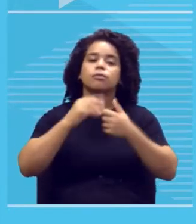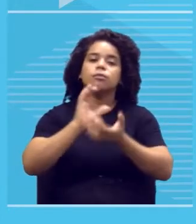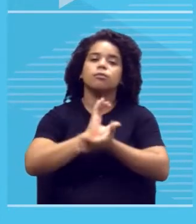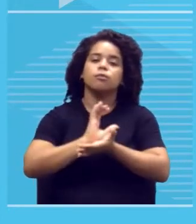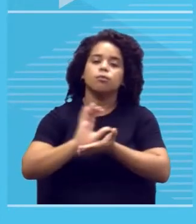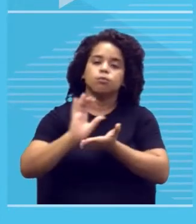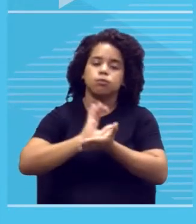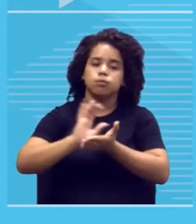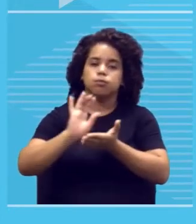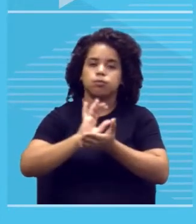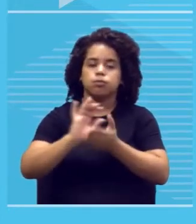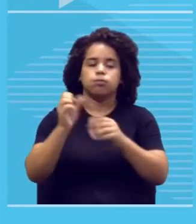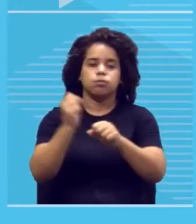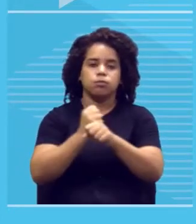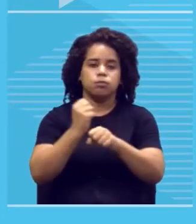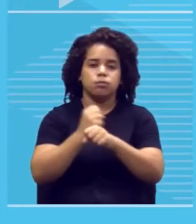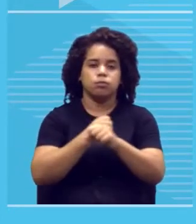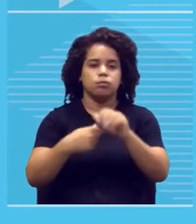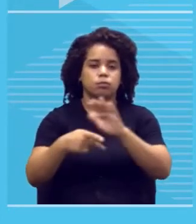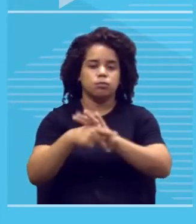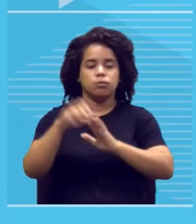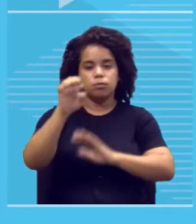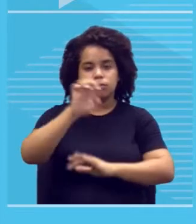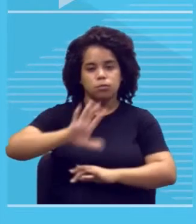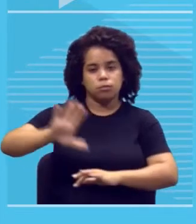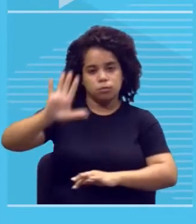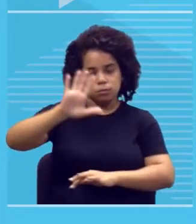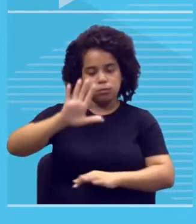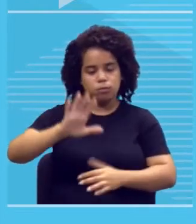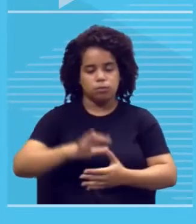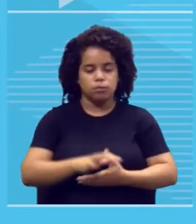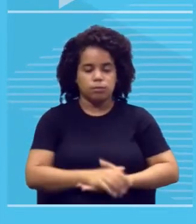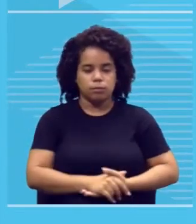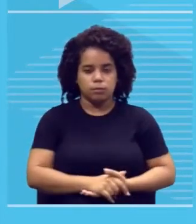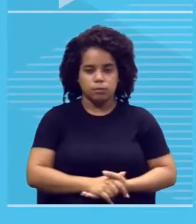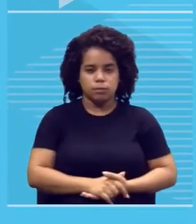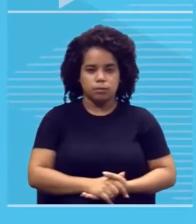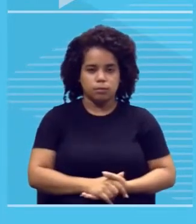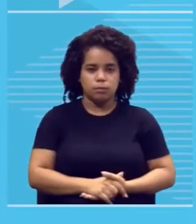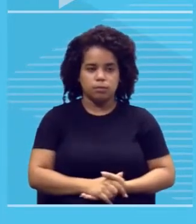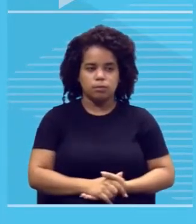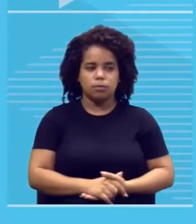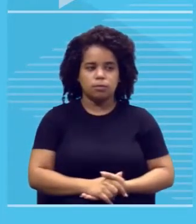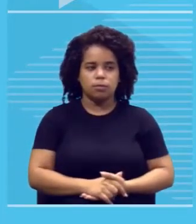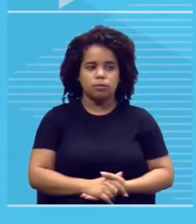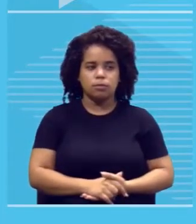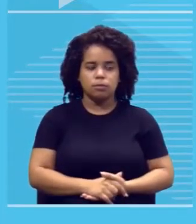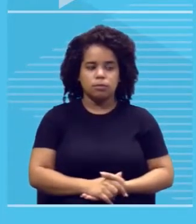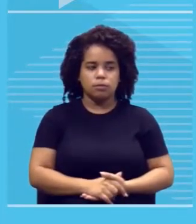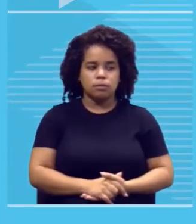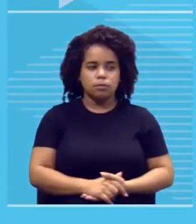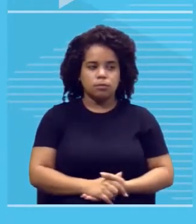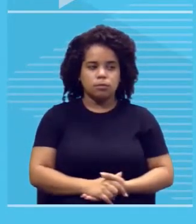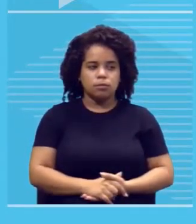reconstrução dos europeus da cidades europeias e